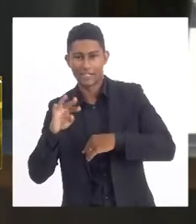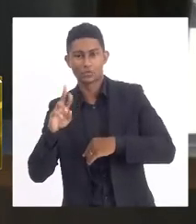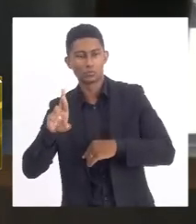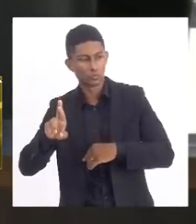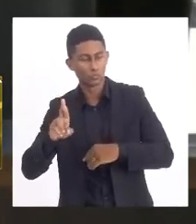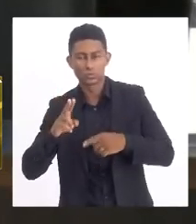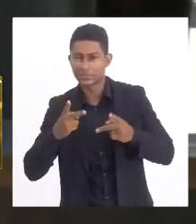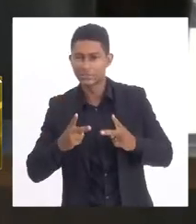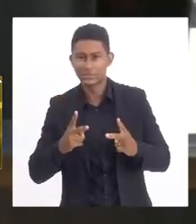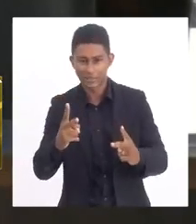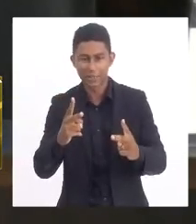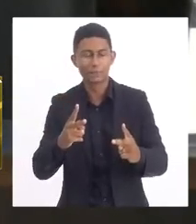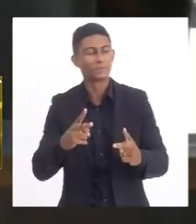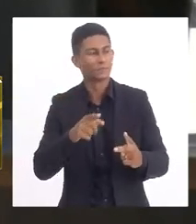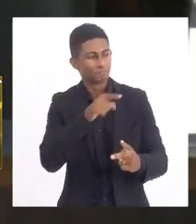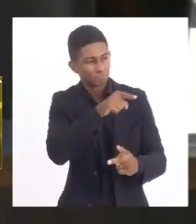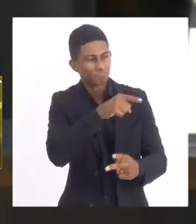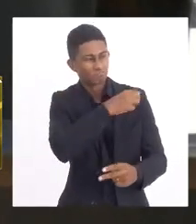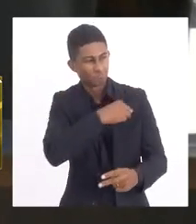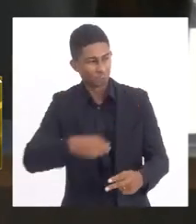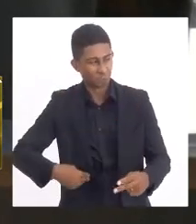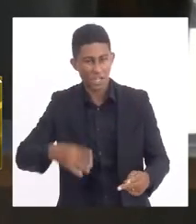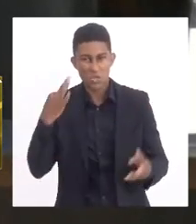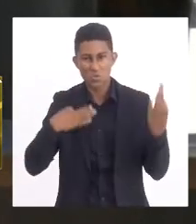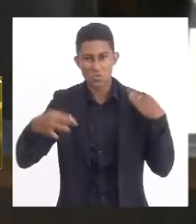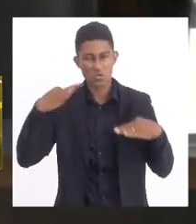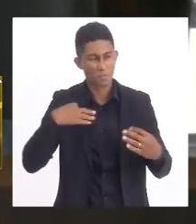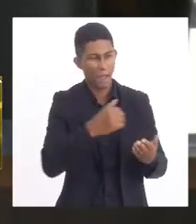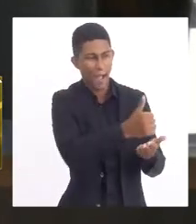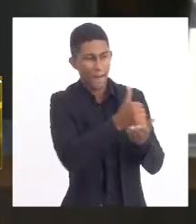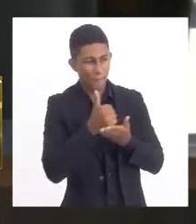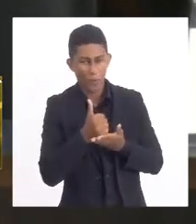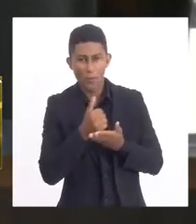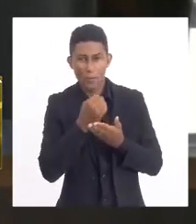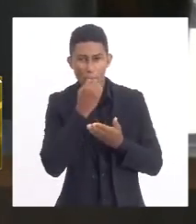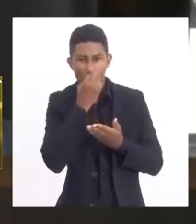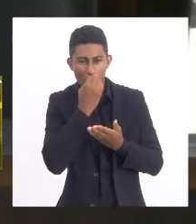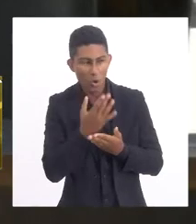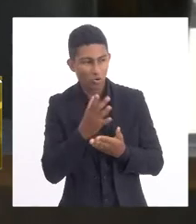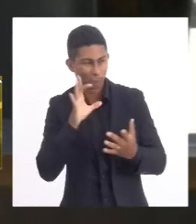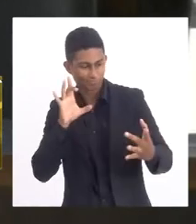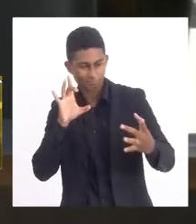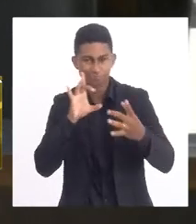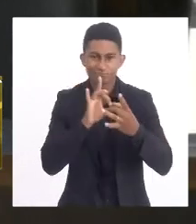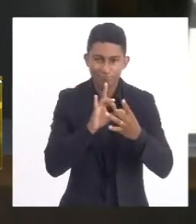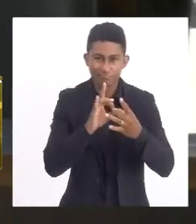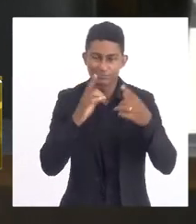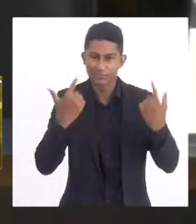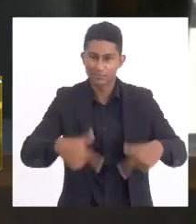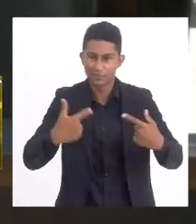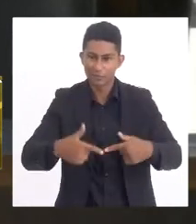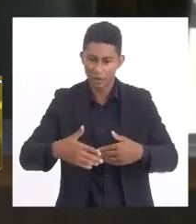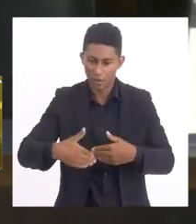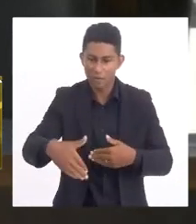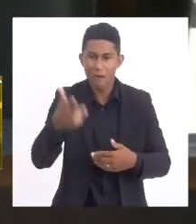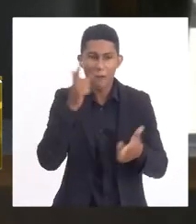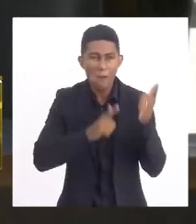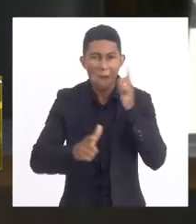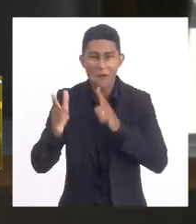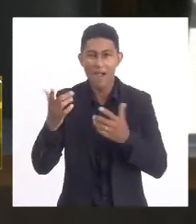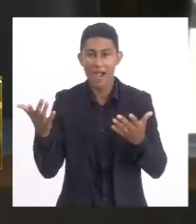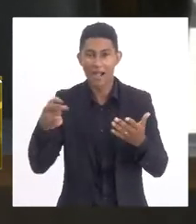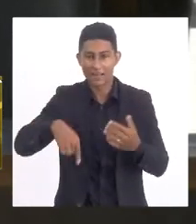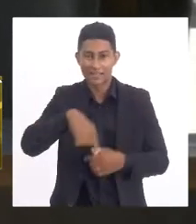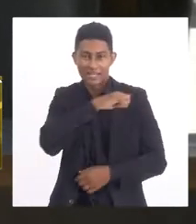que ela tem no Ministério do Turismo e esse trabalho que está sendo feito em ainda tudo junto com o Ministério do Turismo os O resultado é esse aqui é